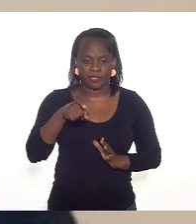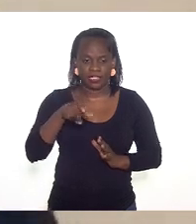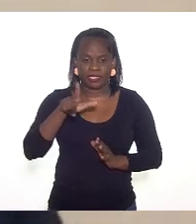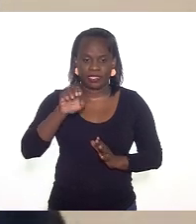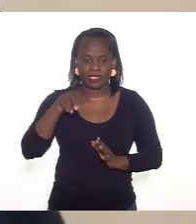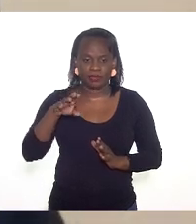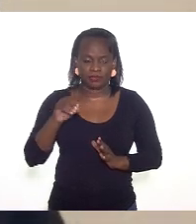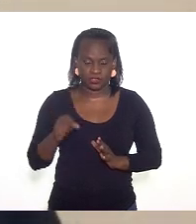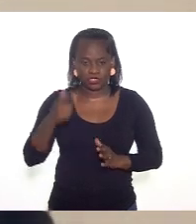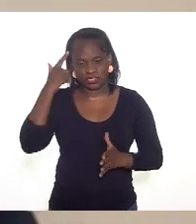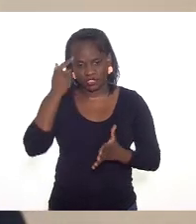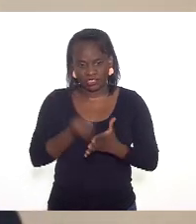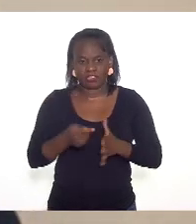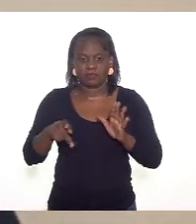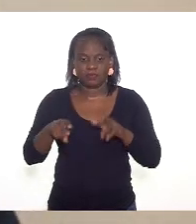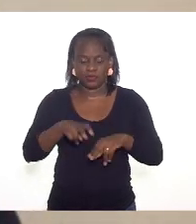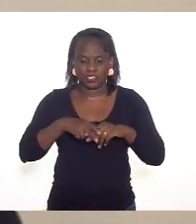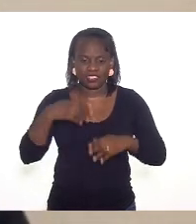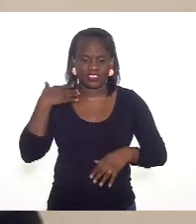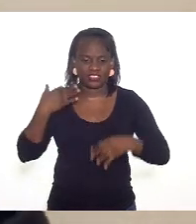pela juridicidade.